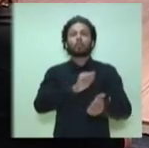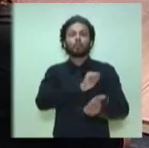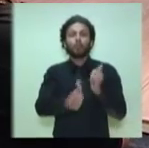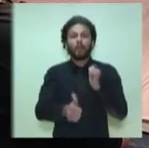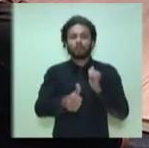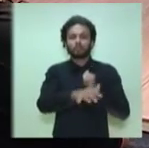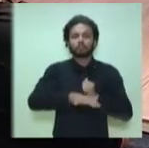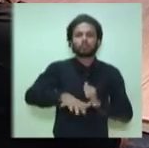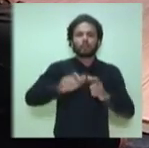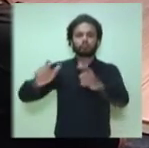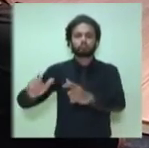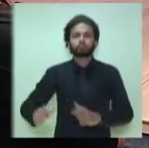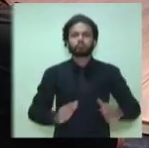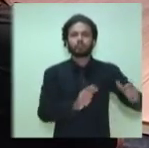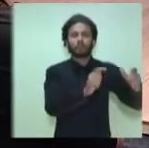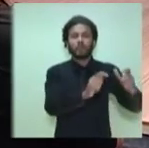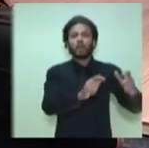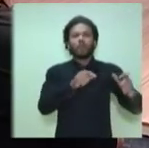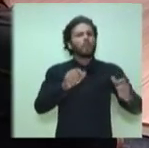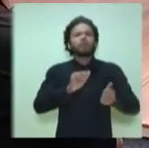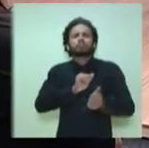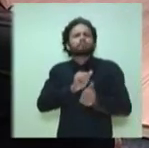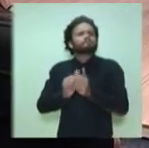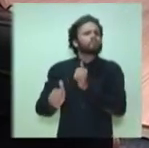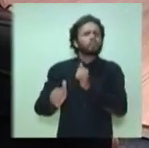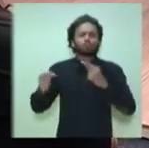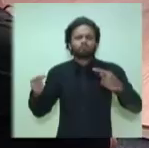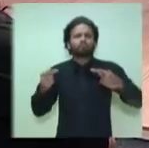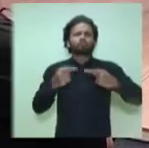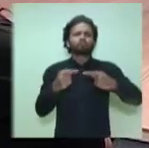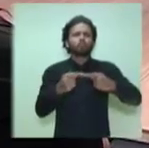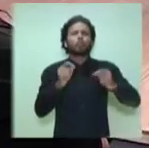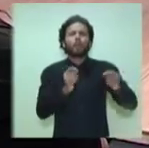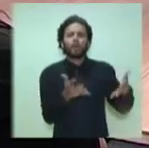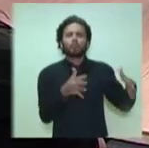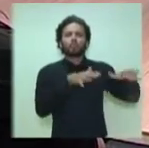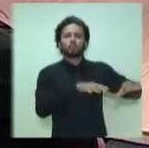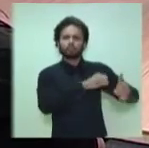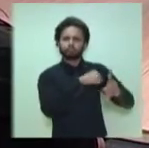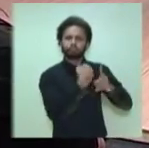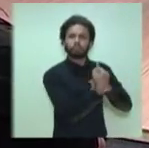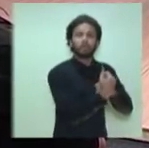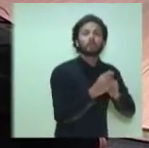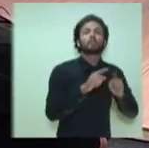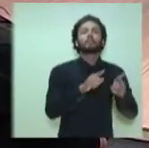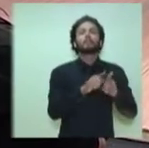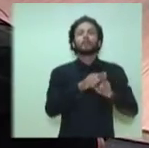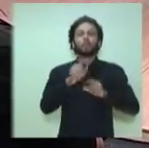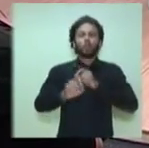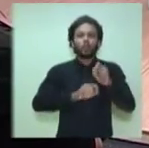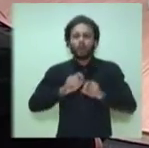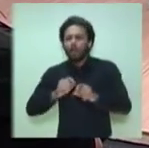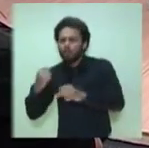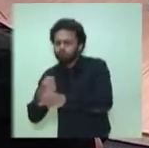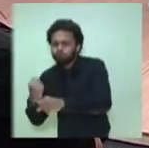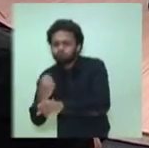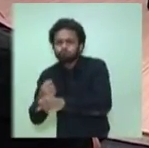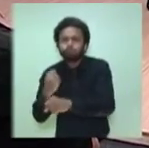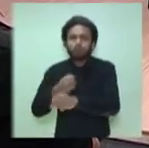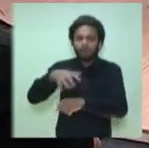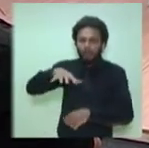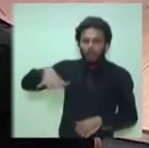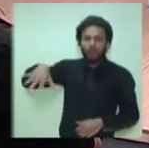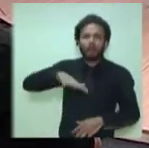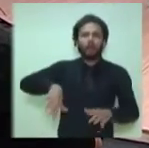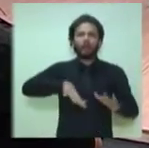com a utilização do esporte como instrumento de inclusão social. Isso tem a ver com a recuperação de praças, de quadras, de